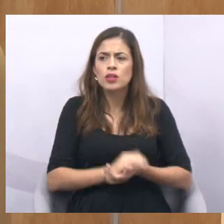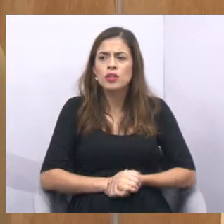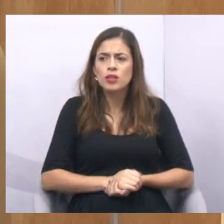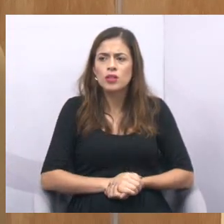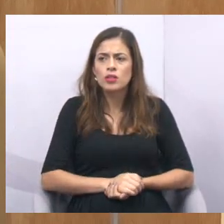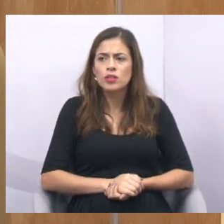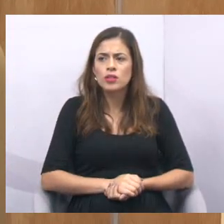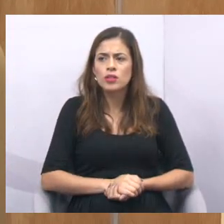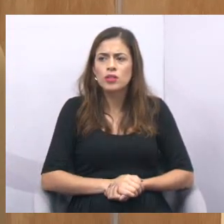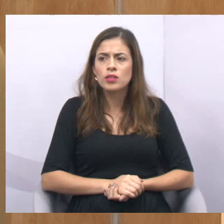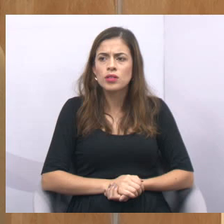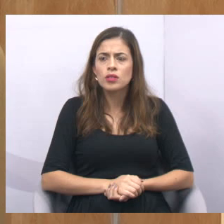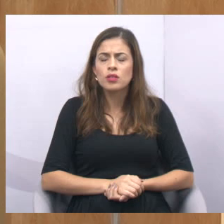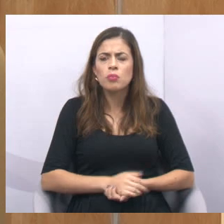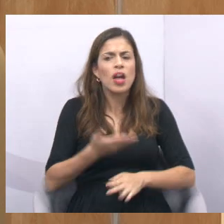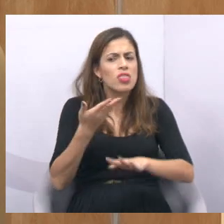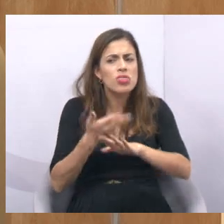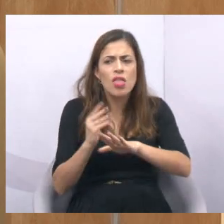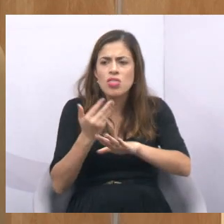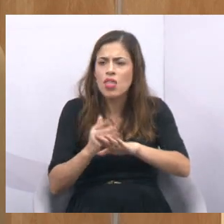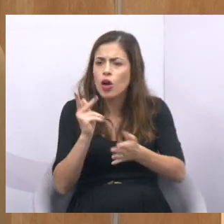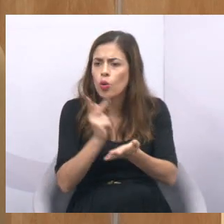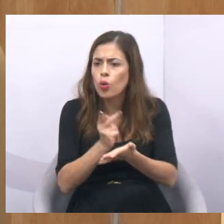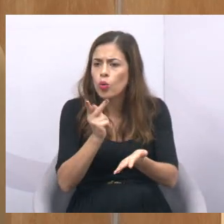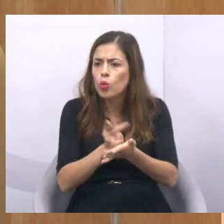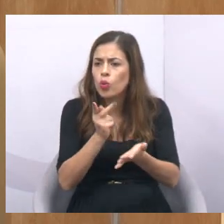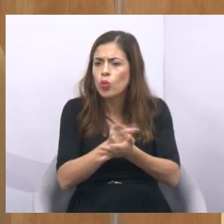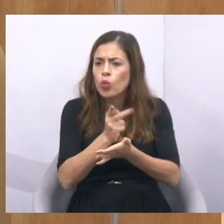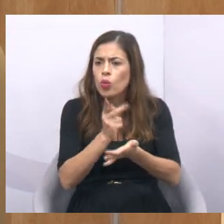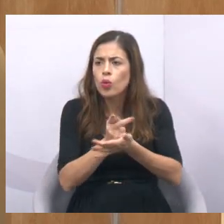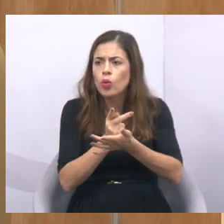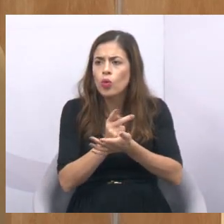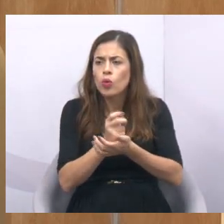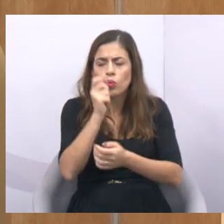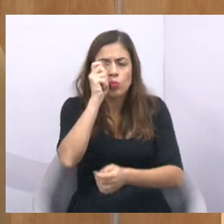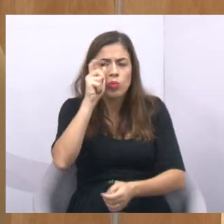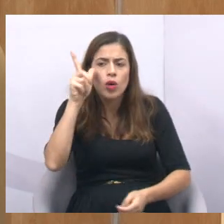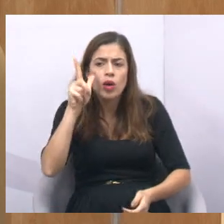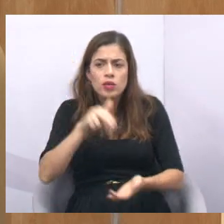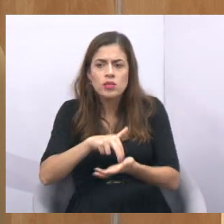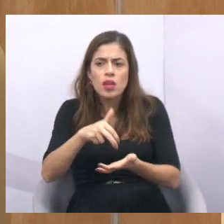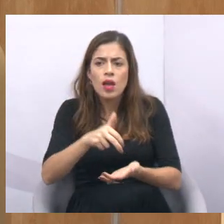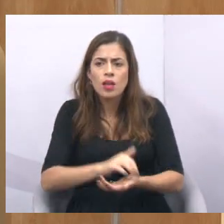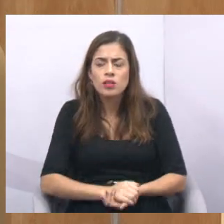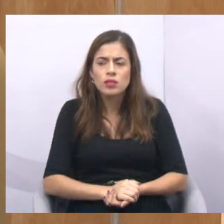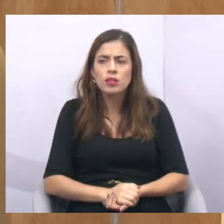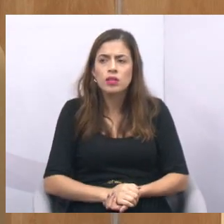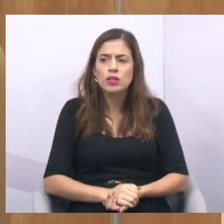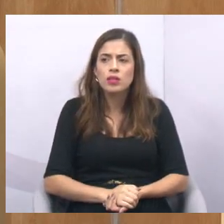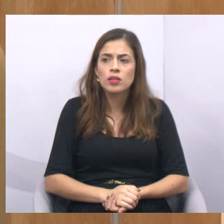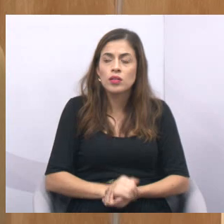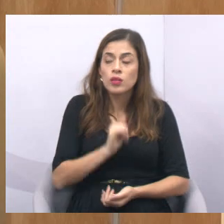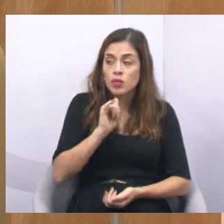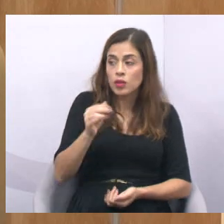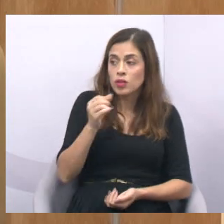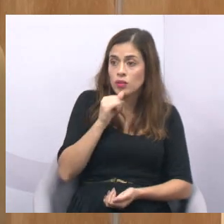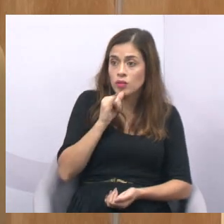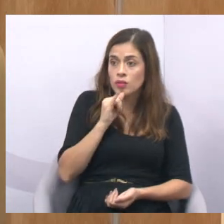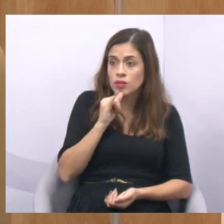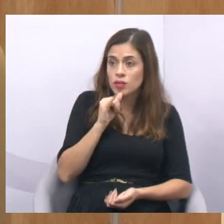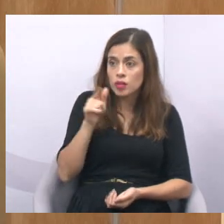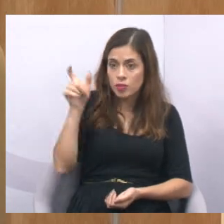da manhã, ele estava treinando, batendo a bola. E eu cito o exemplo aqui de um cara que está ali com a